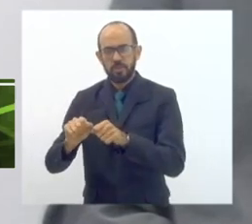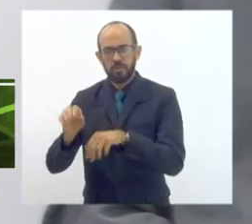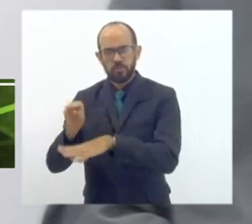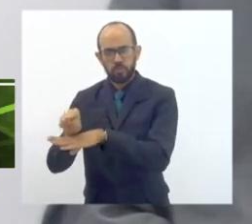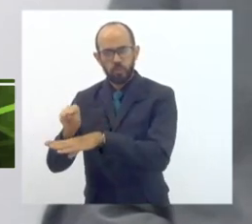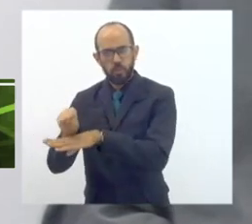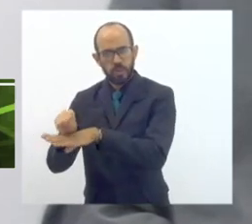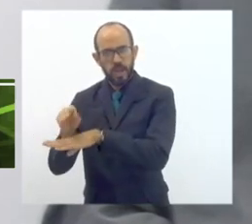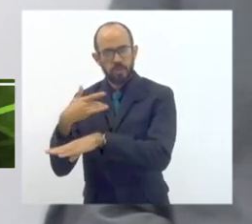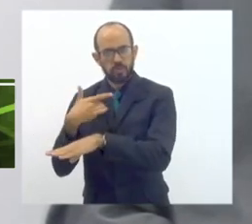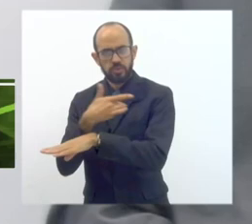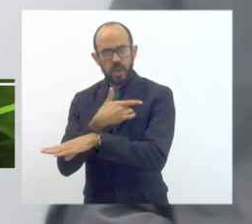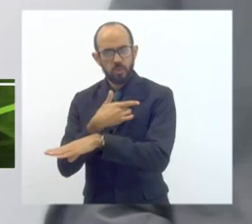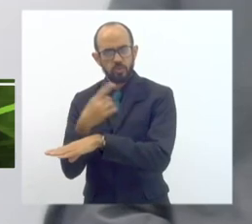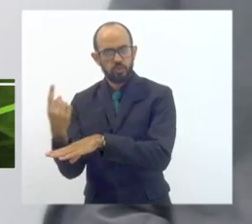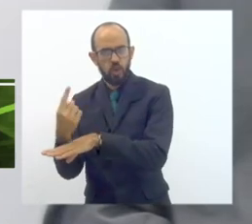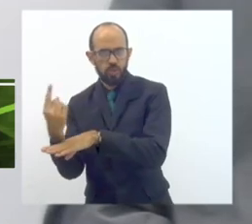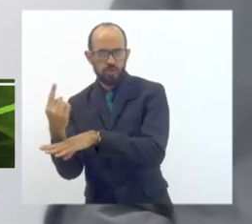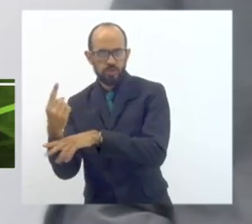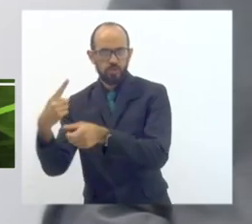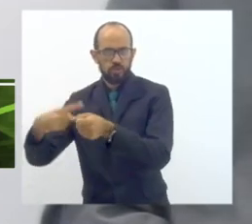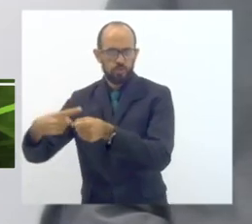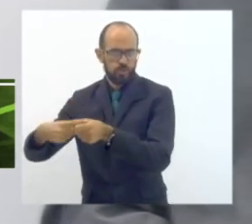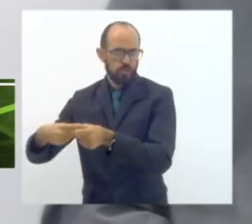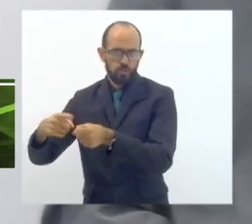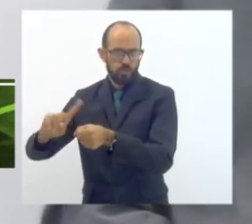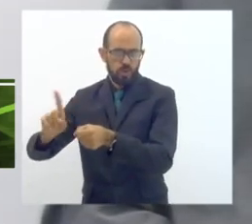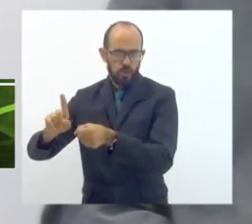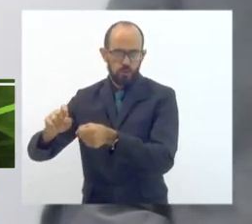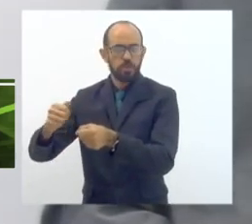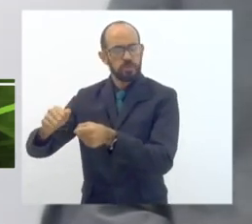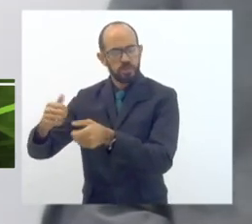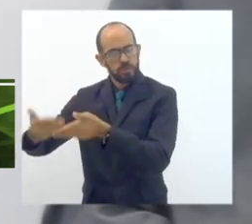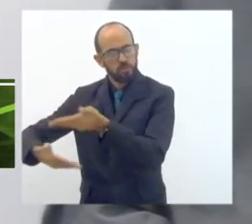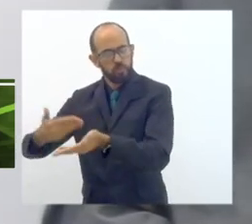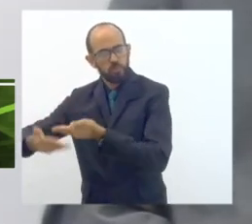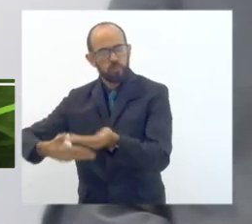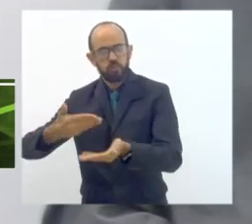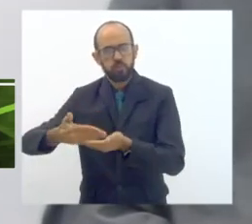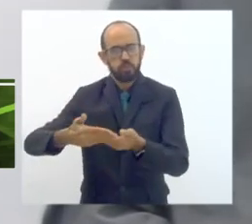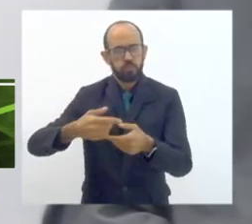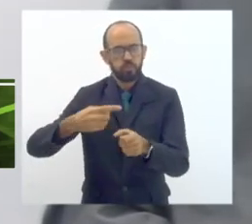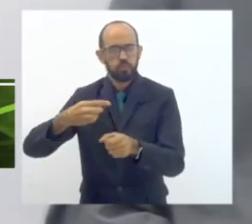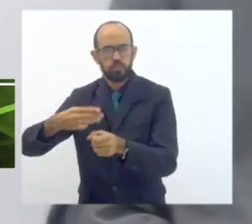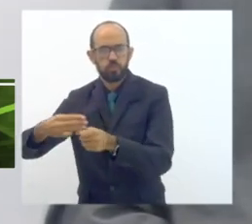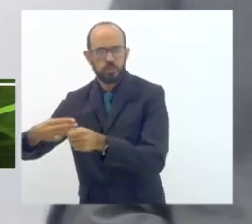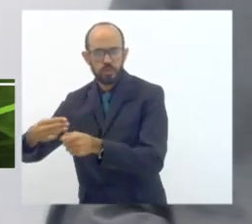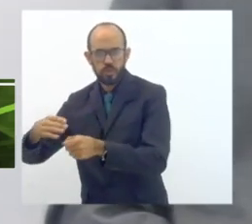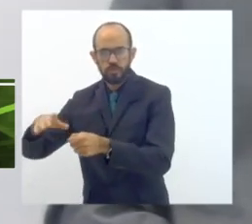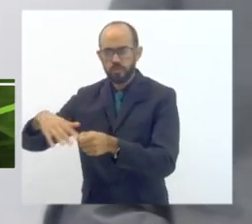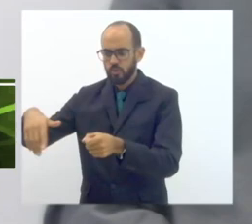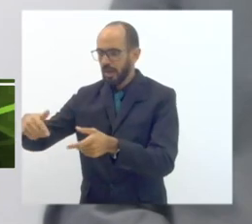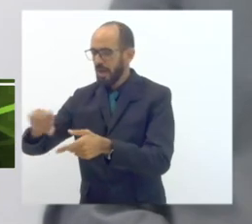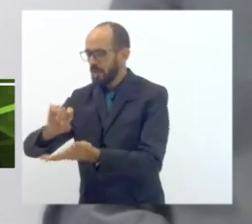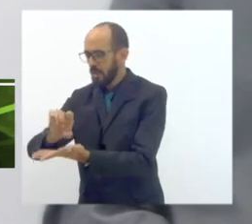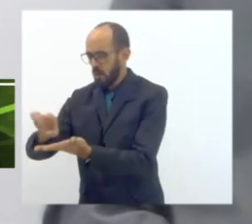solidária. É fundamental uma regionalização solidária. Não só para a otimização dos recursos